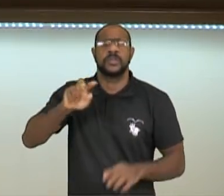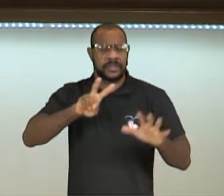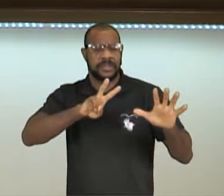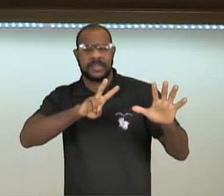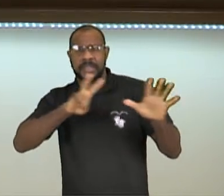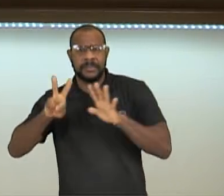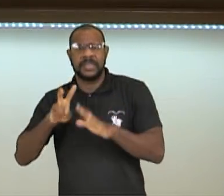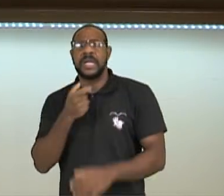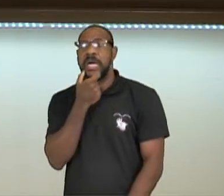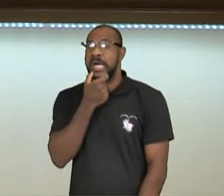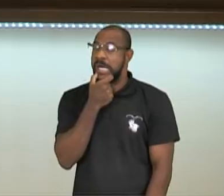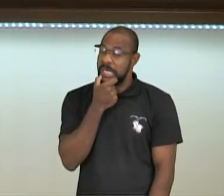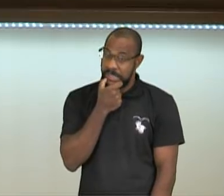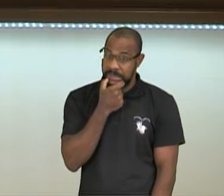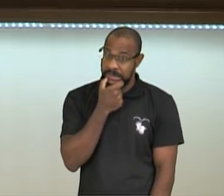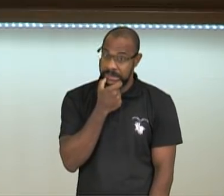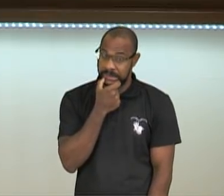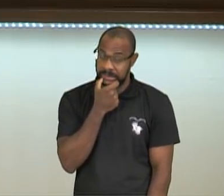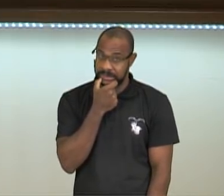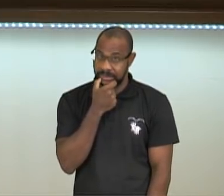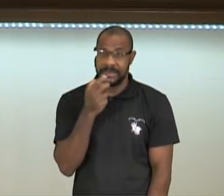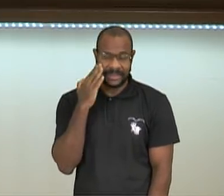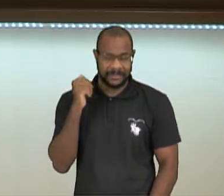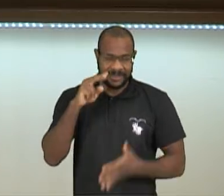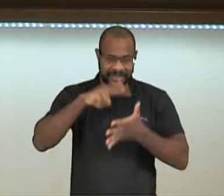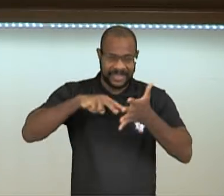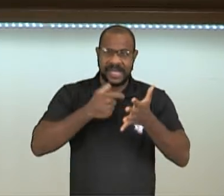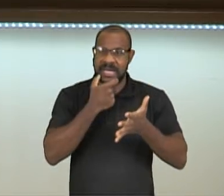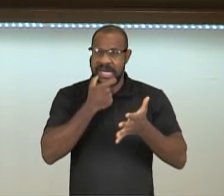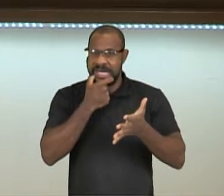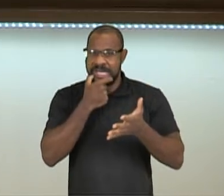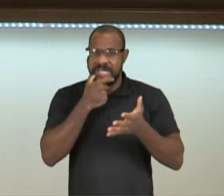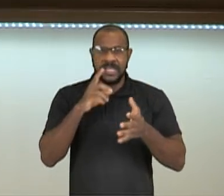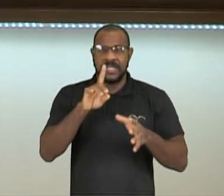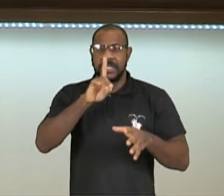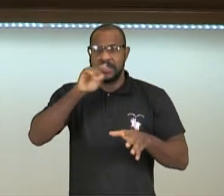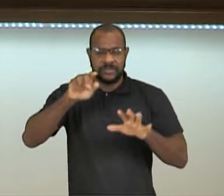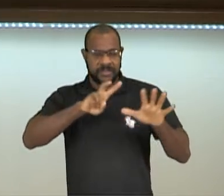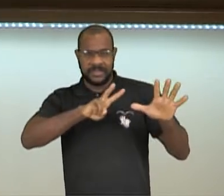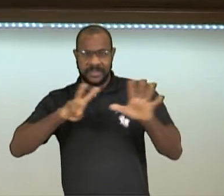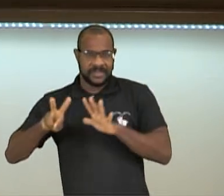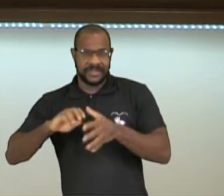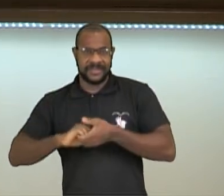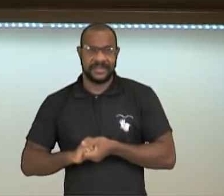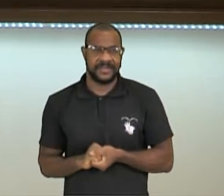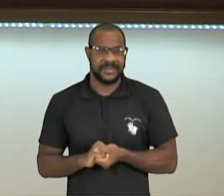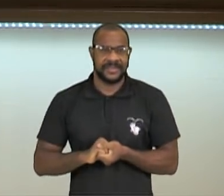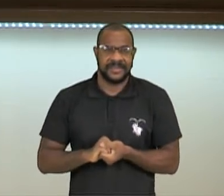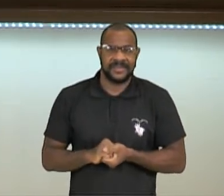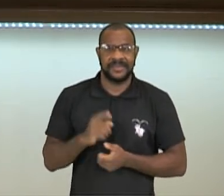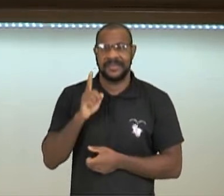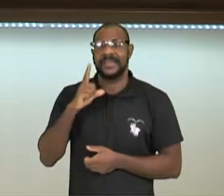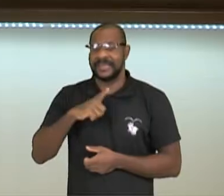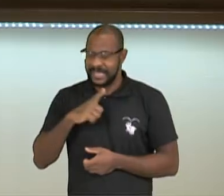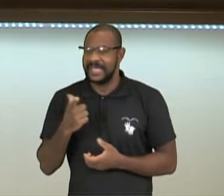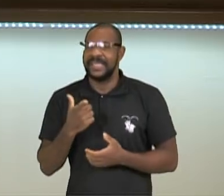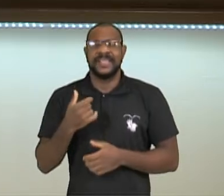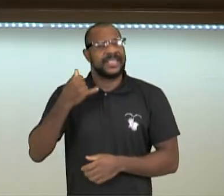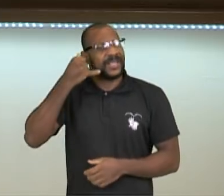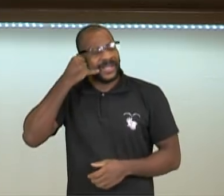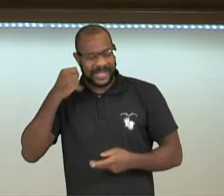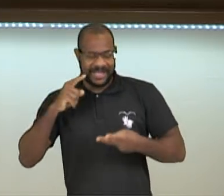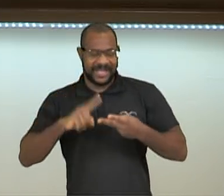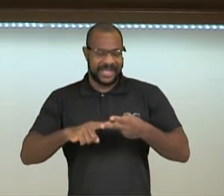semana em inglês? Provavelmente você sabe a abreviatura delas, né? Porque nos relógios, no celular, vem aquelas